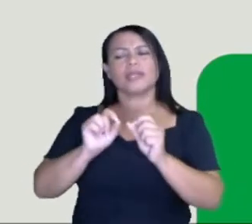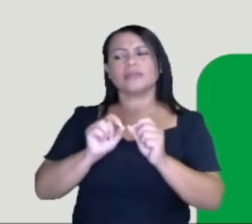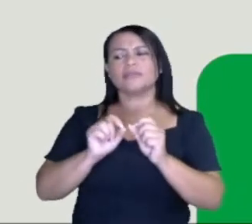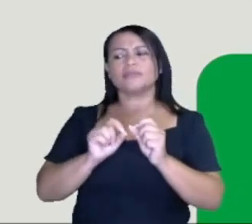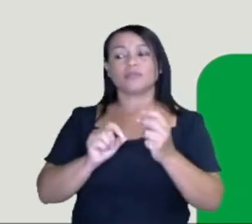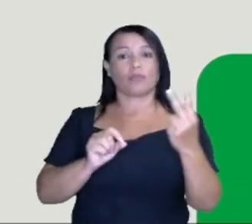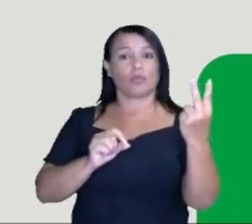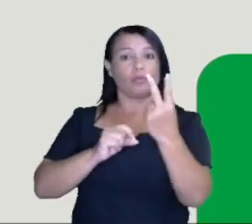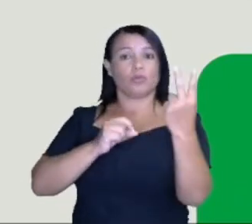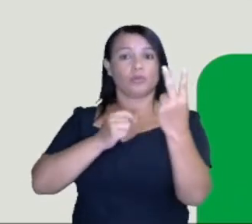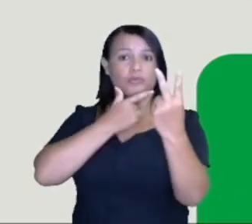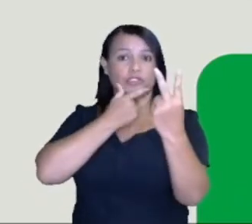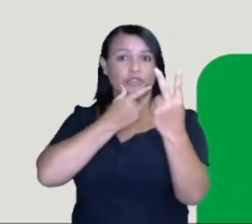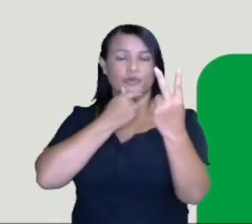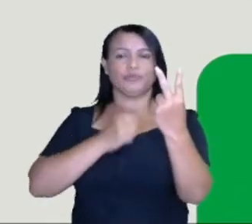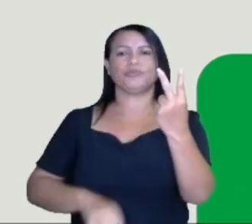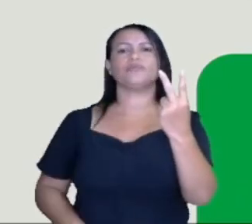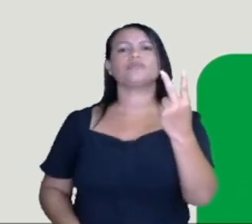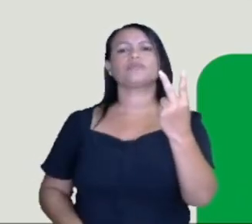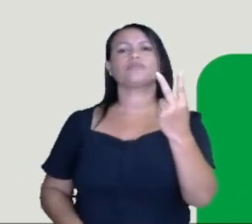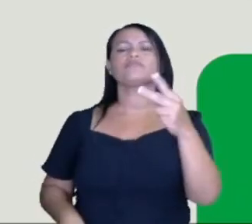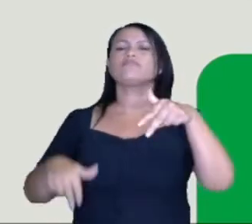2 garotos, né?